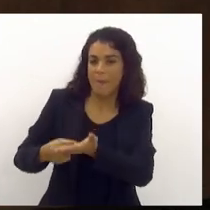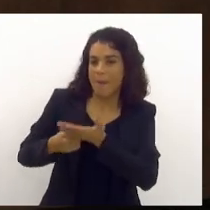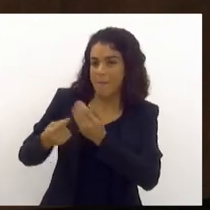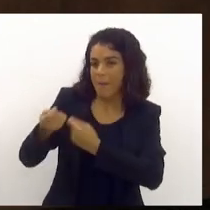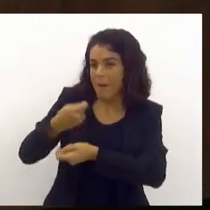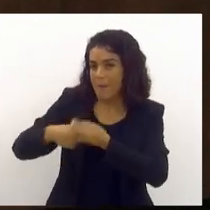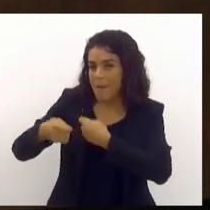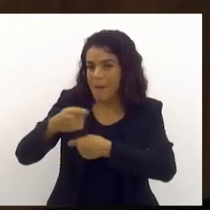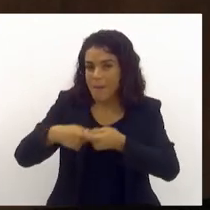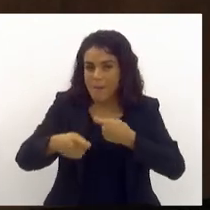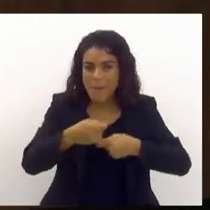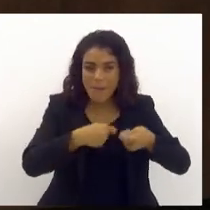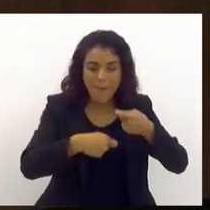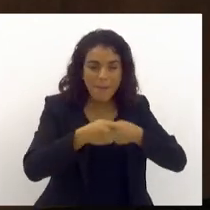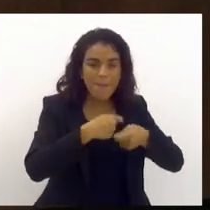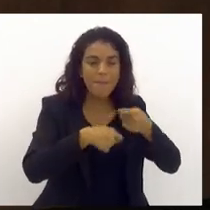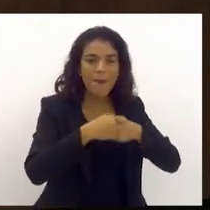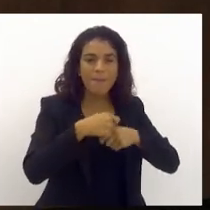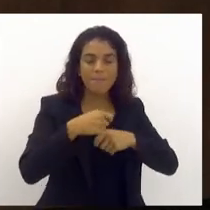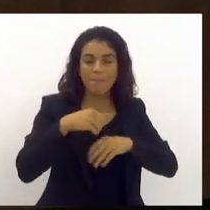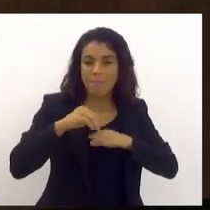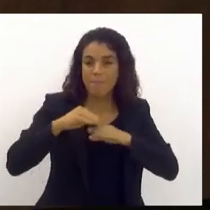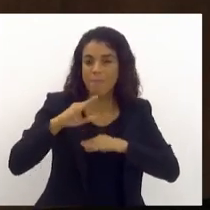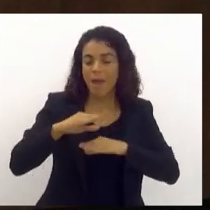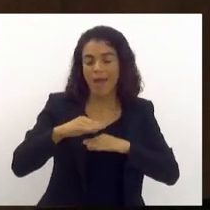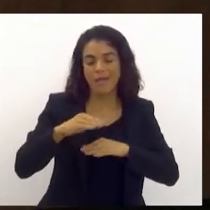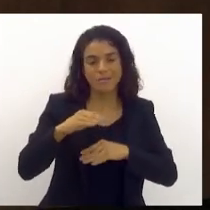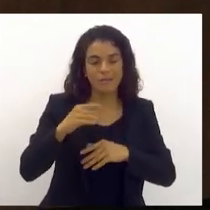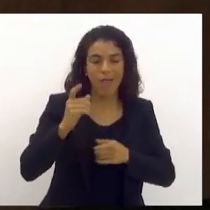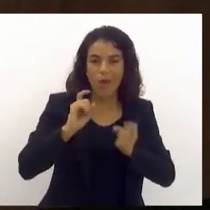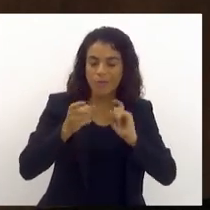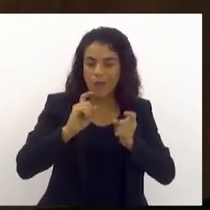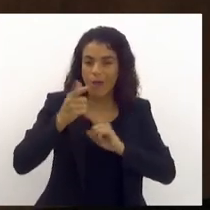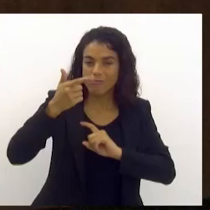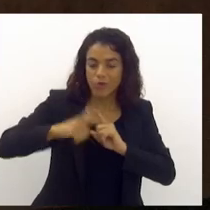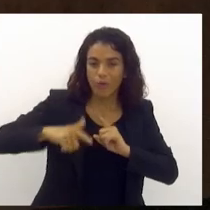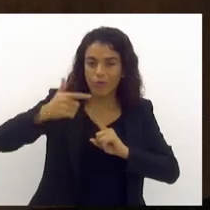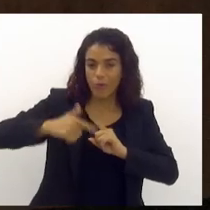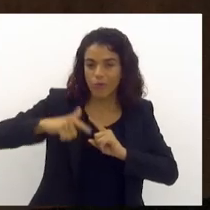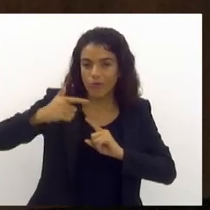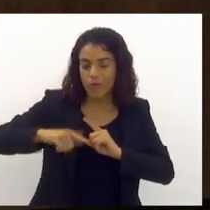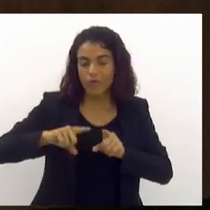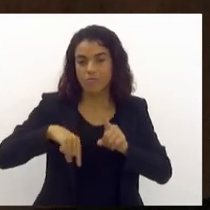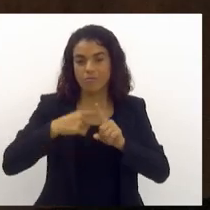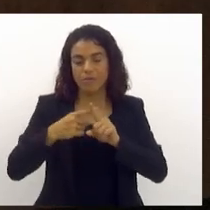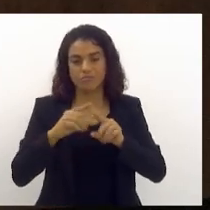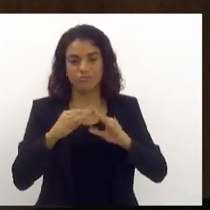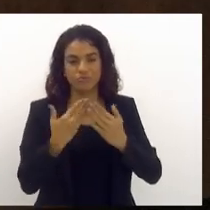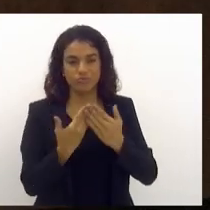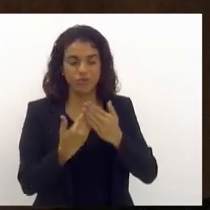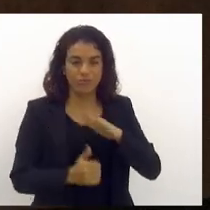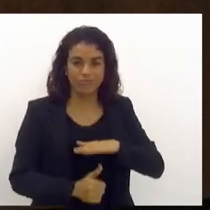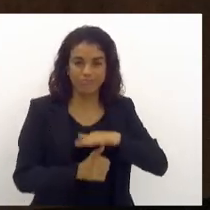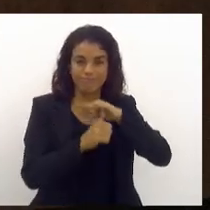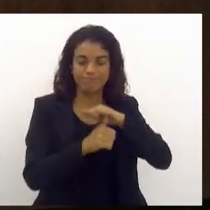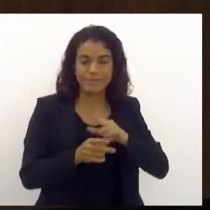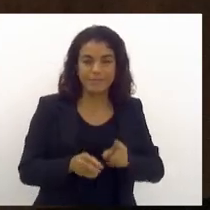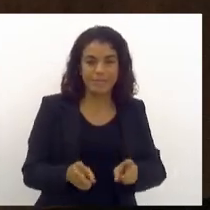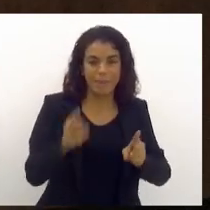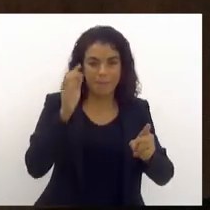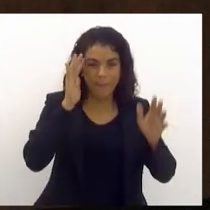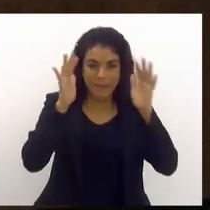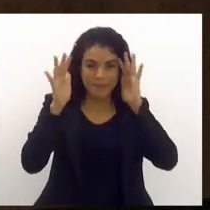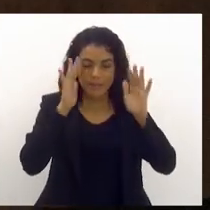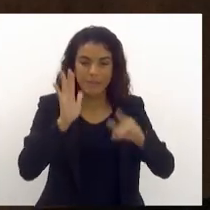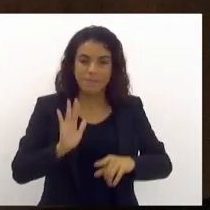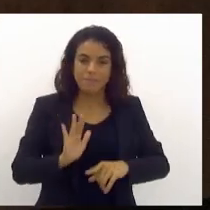foram travadas em mais de uma reunião, né, através do Colégio de Líderes, sempre pensando em